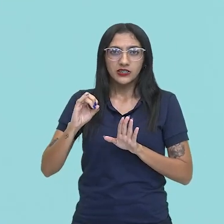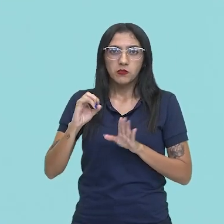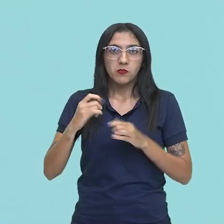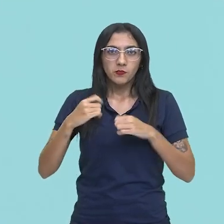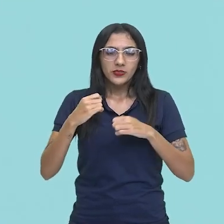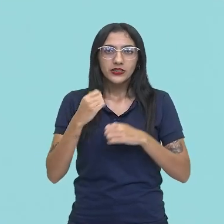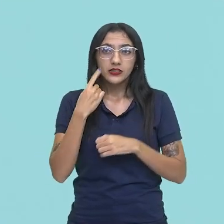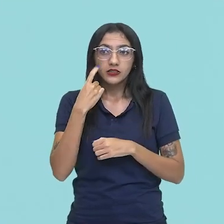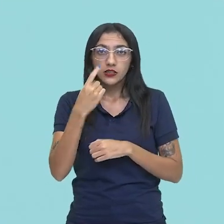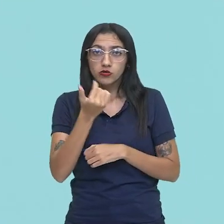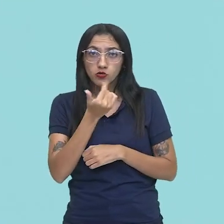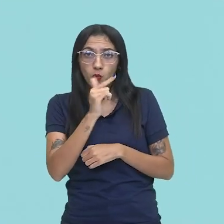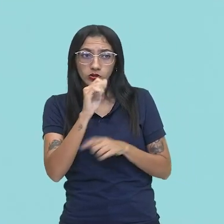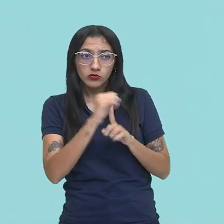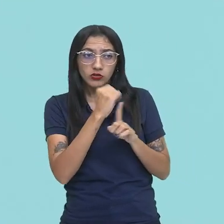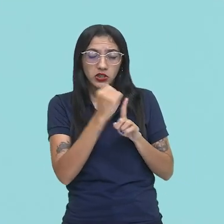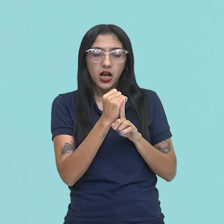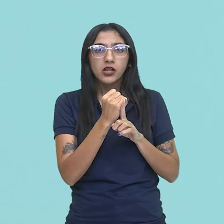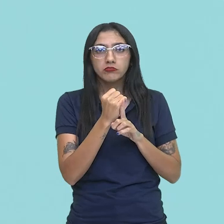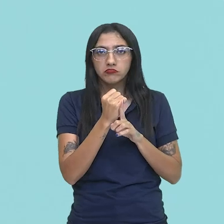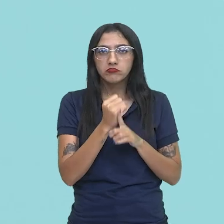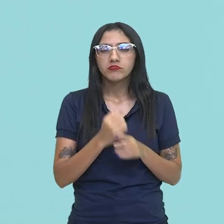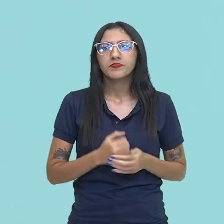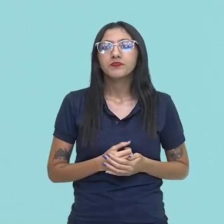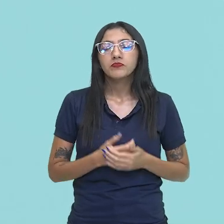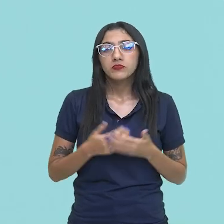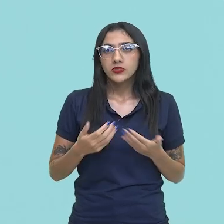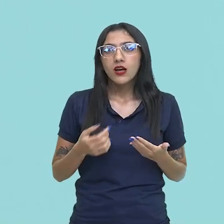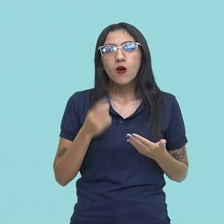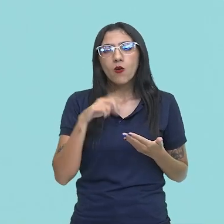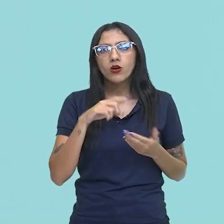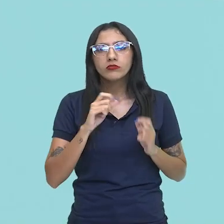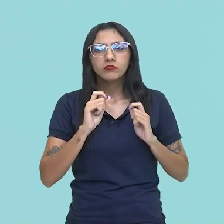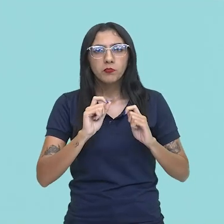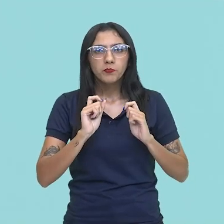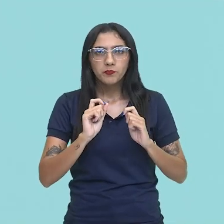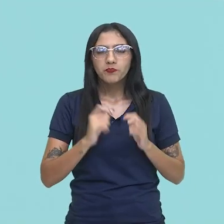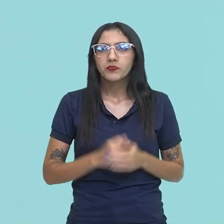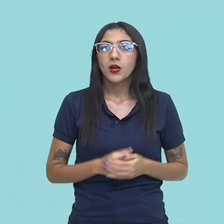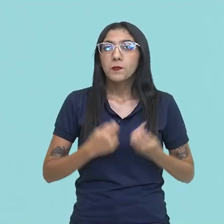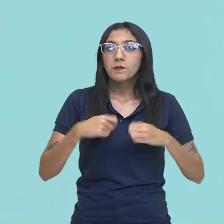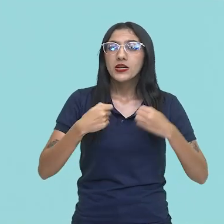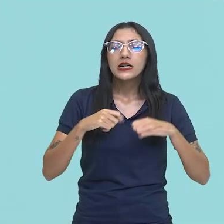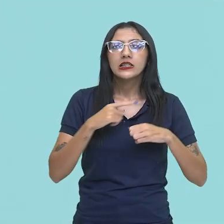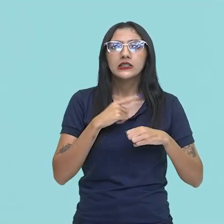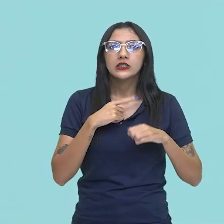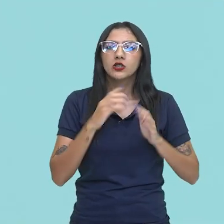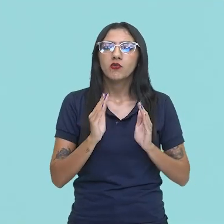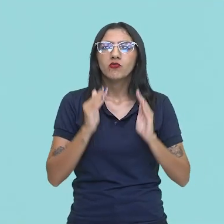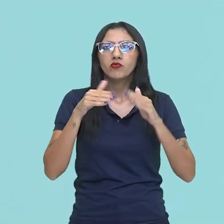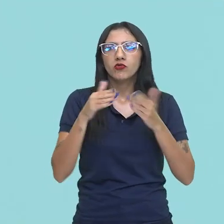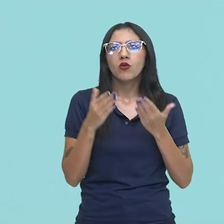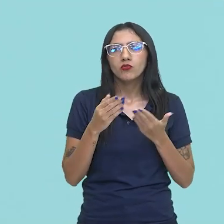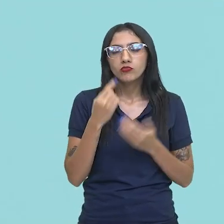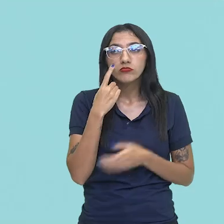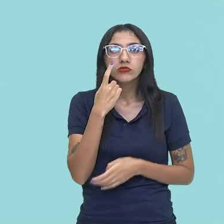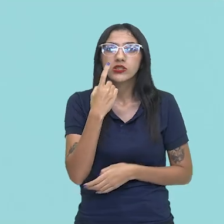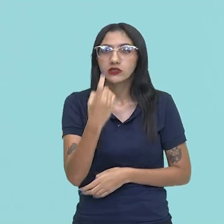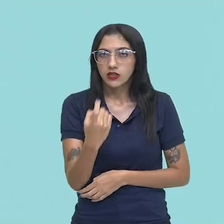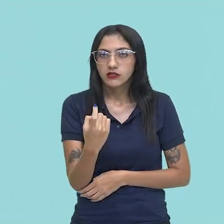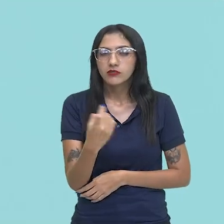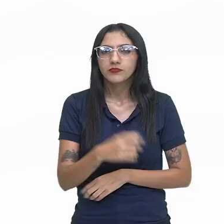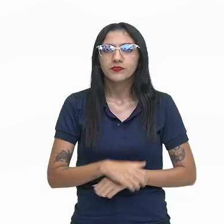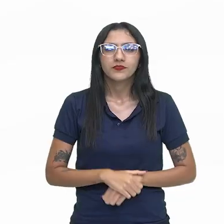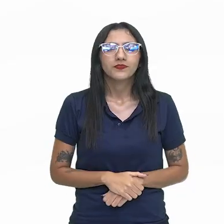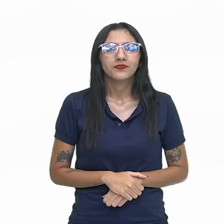outras pessoas. Então, além de ser atual, vai para um público que tenha interesse geral.